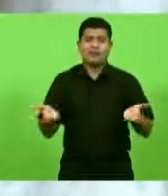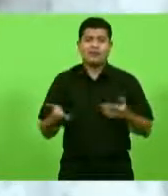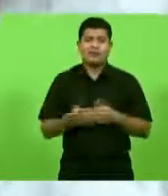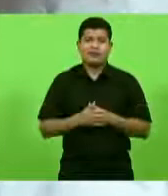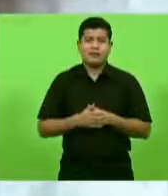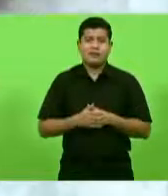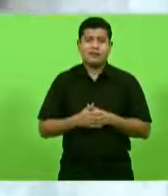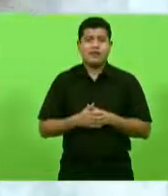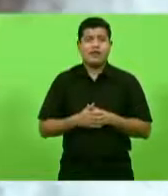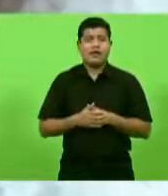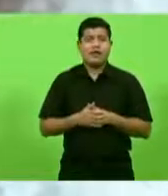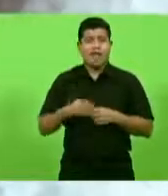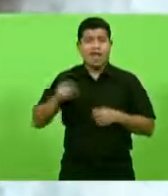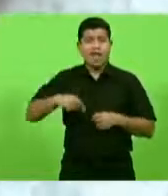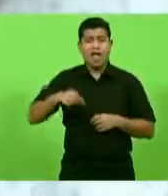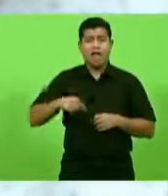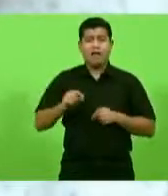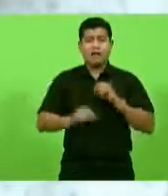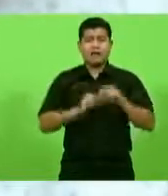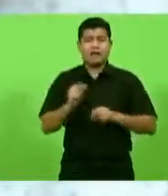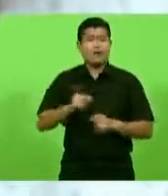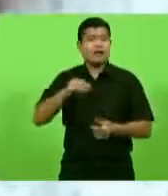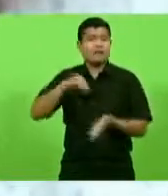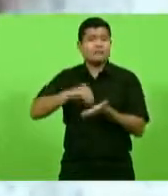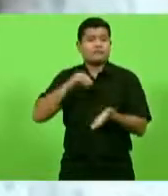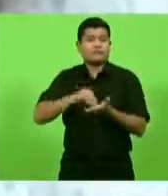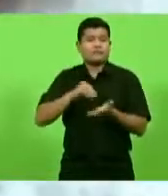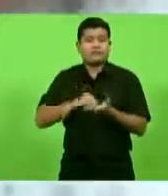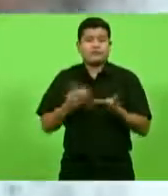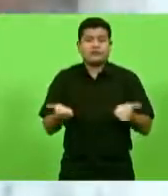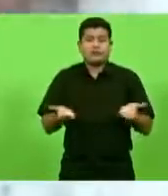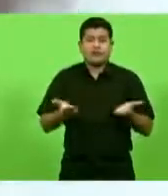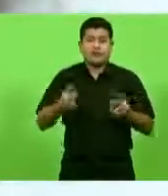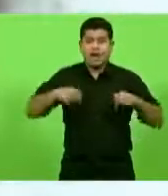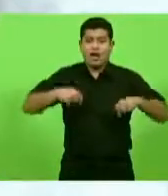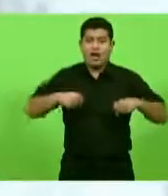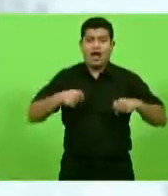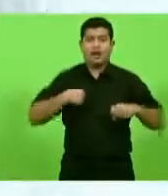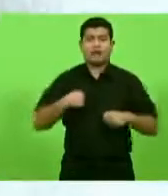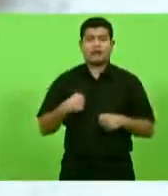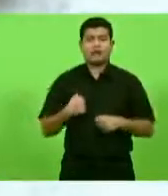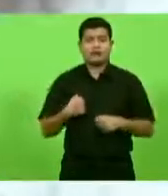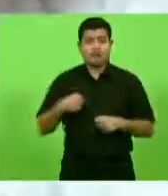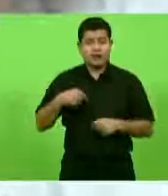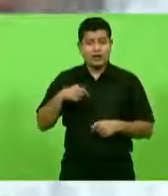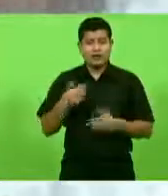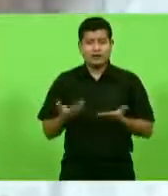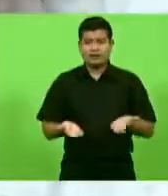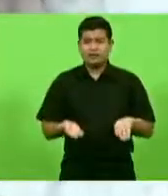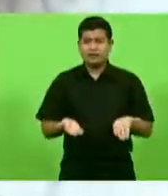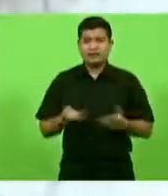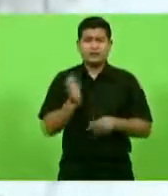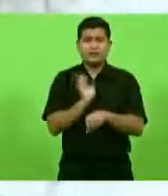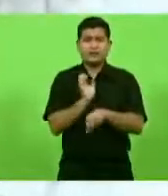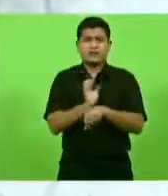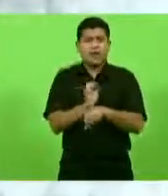de vergonha nossa, deputados estaduais. Entende? Nosso estado é pequeno, nosso estado tem